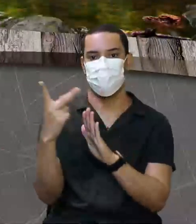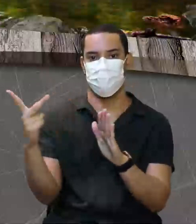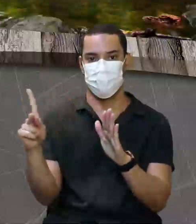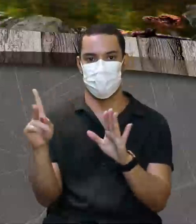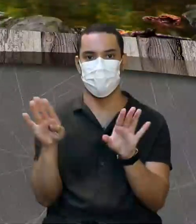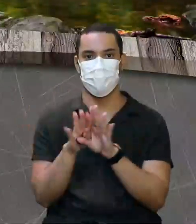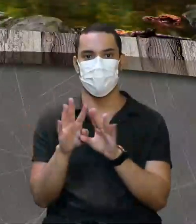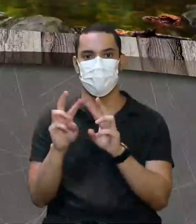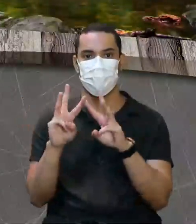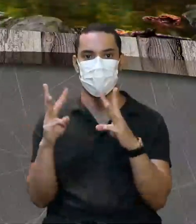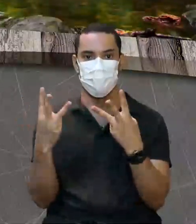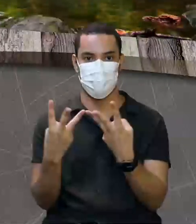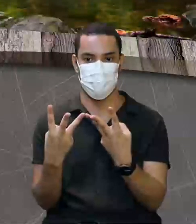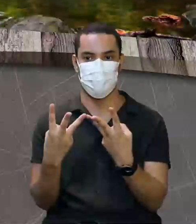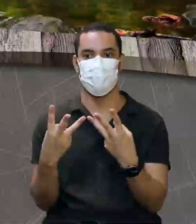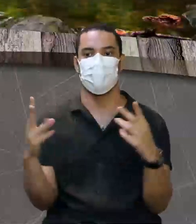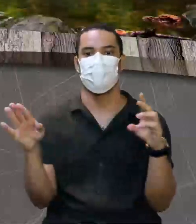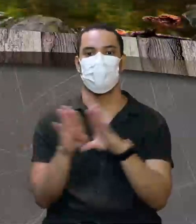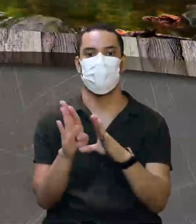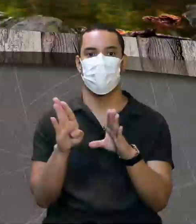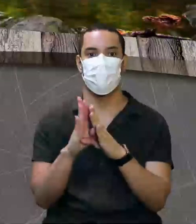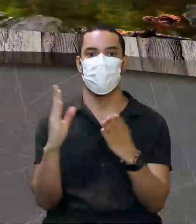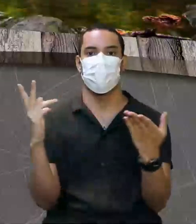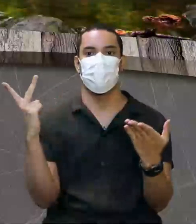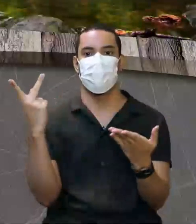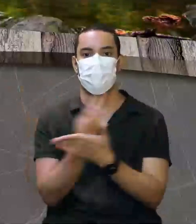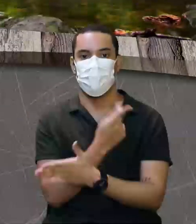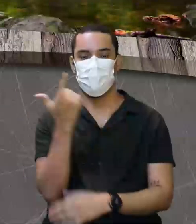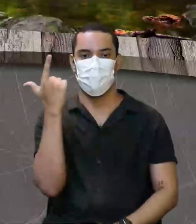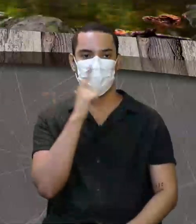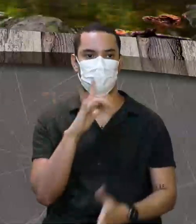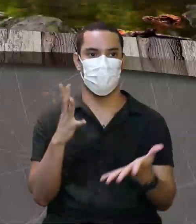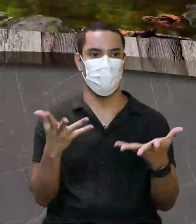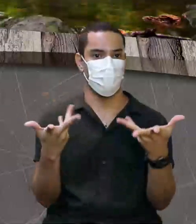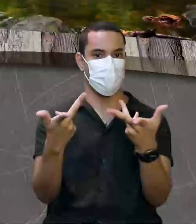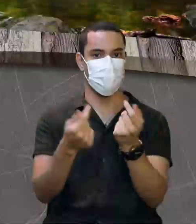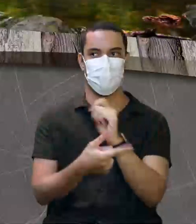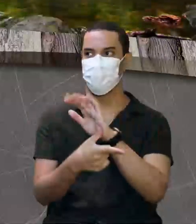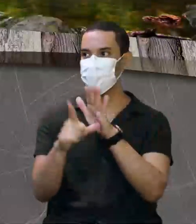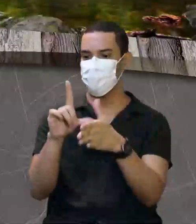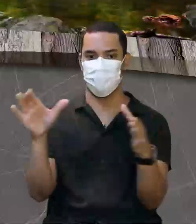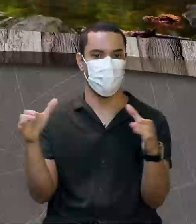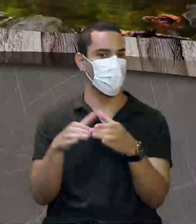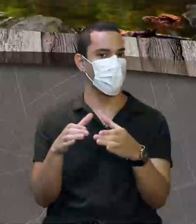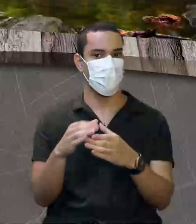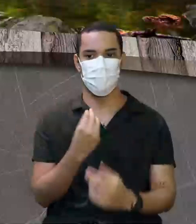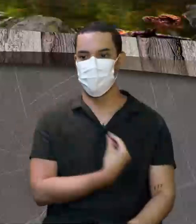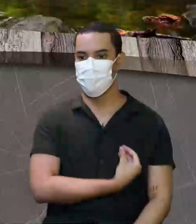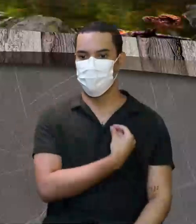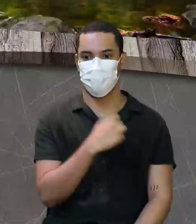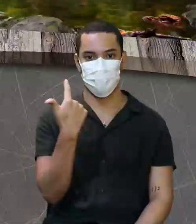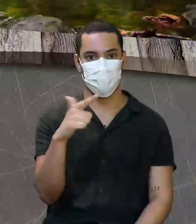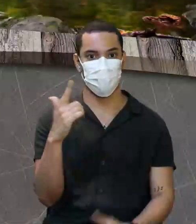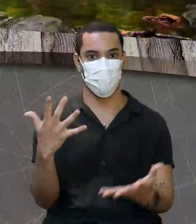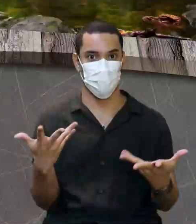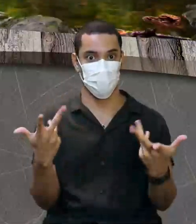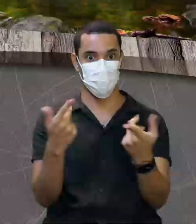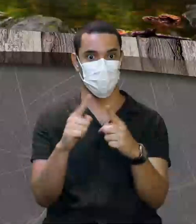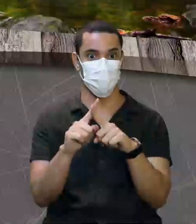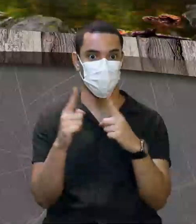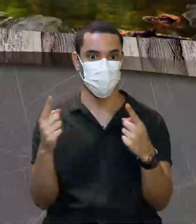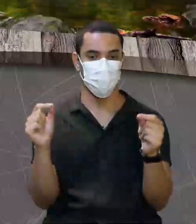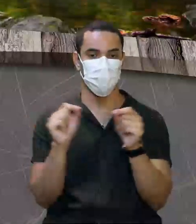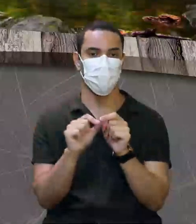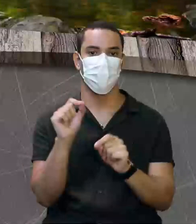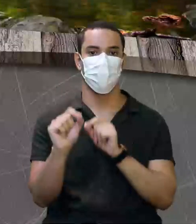tá? E também adquirindo habilidades que não estavam presentes nos grupos anteriores. Mas essas habilidades